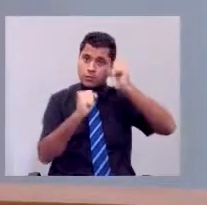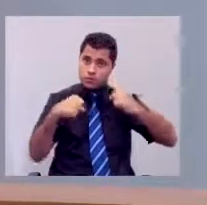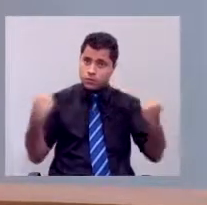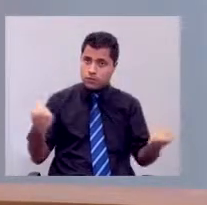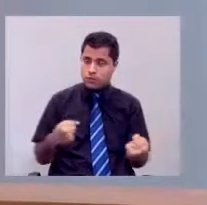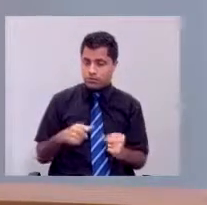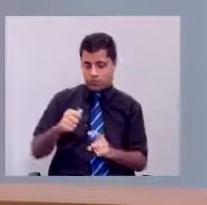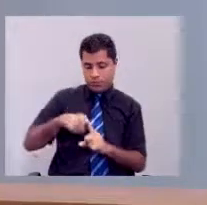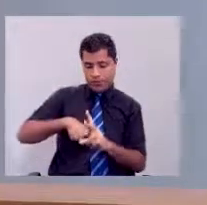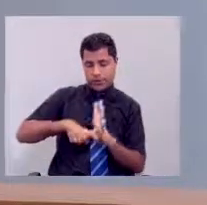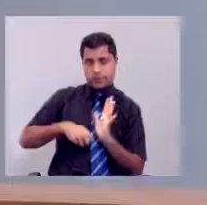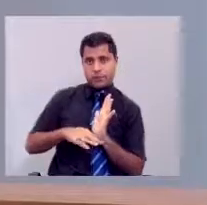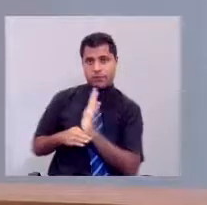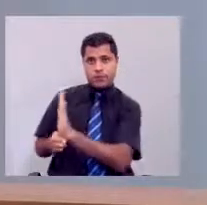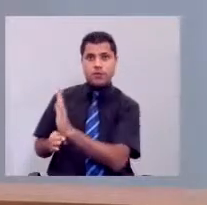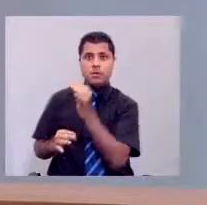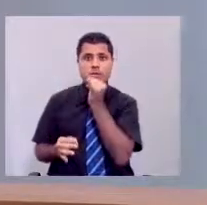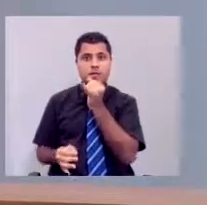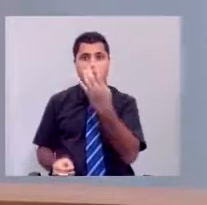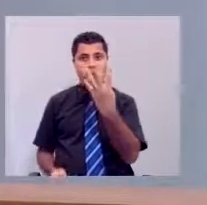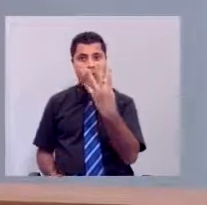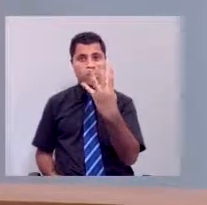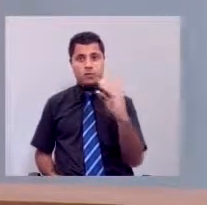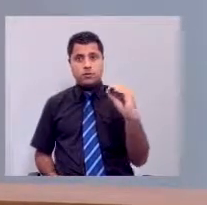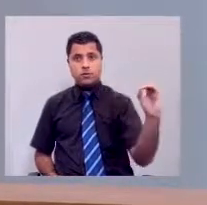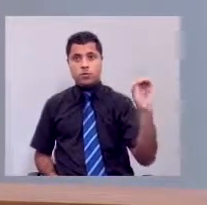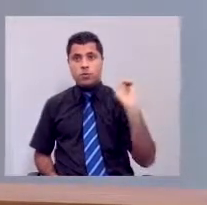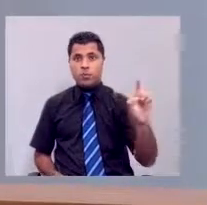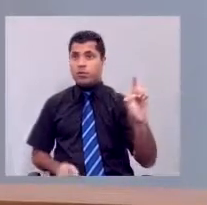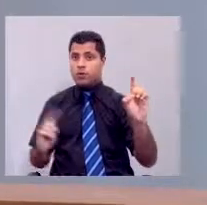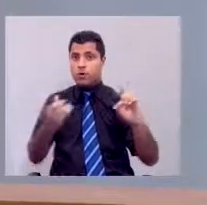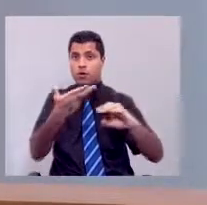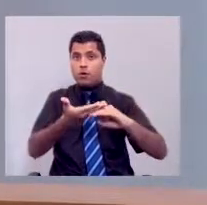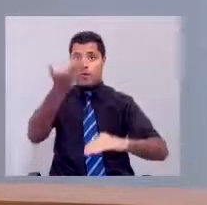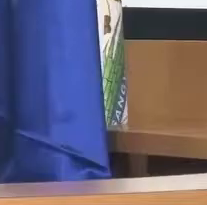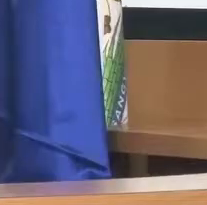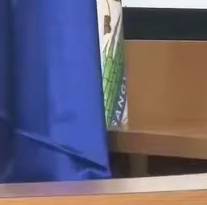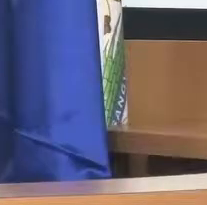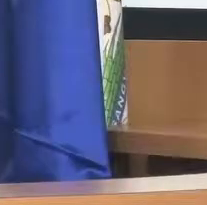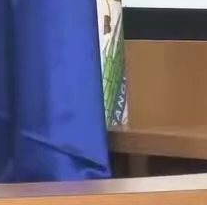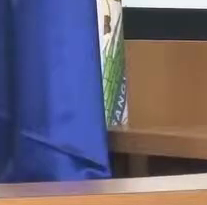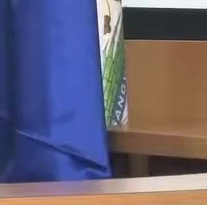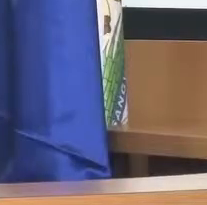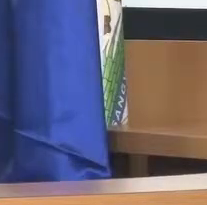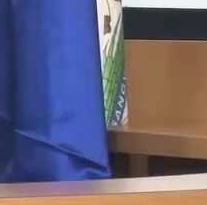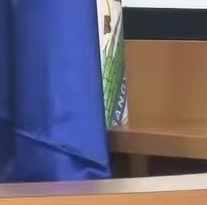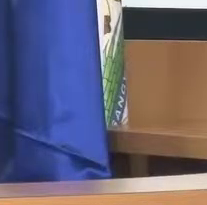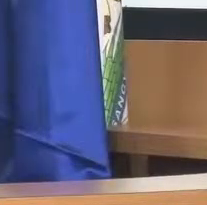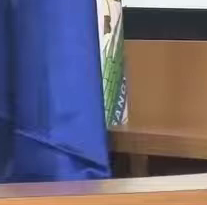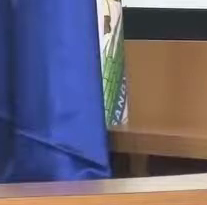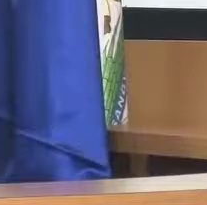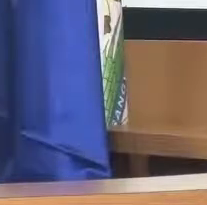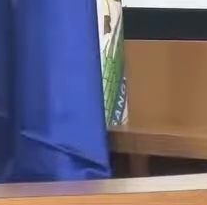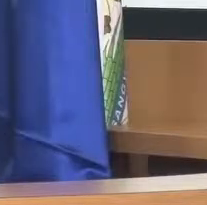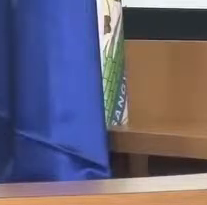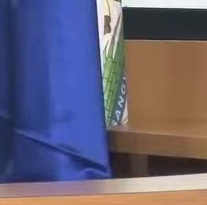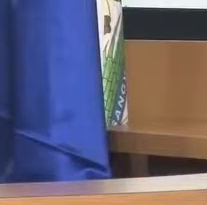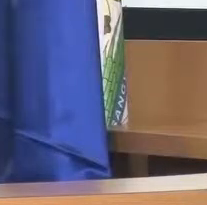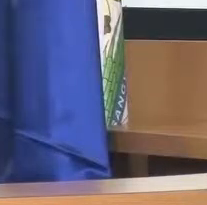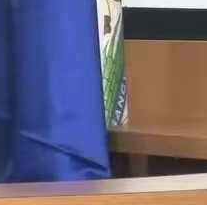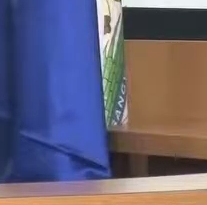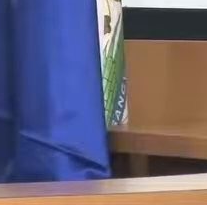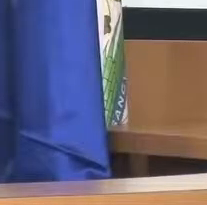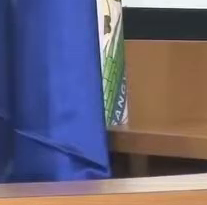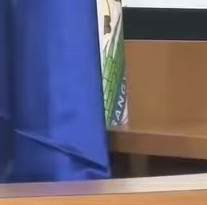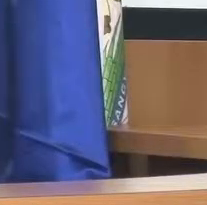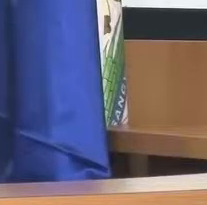mensal de vez de R$400 mil mês para R$2 milhões mês. A rejeição do projeto que liberaria o serviço